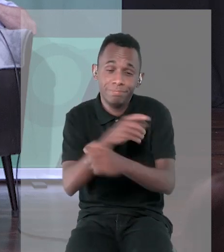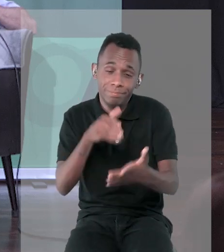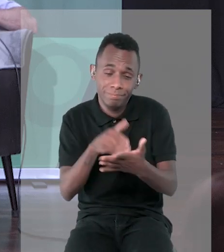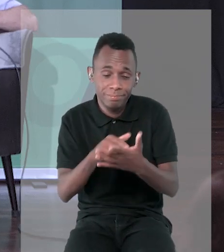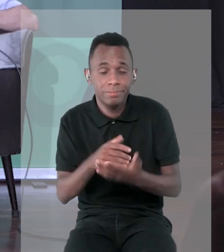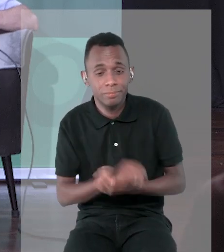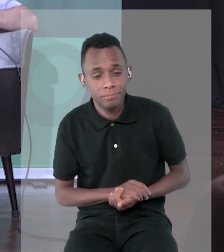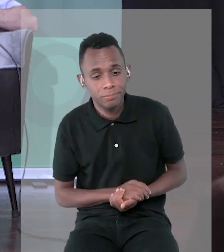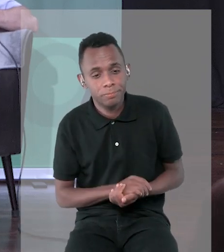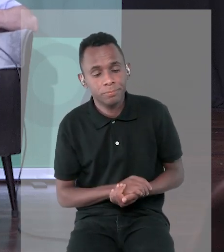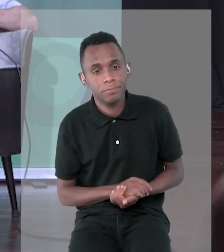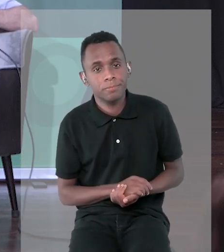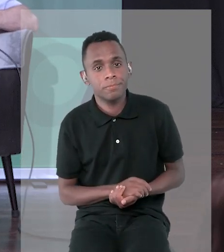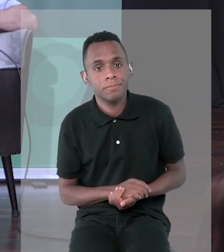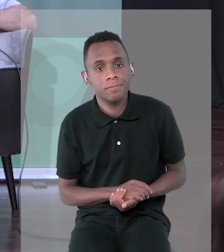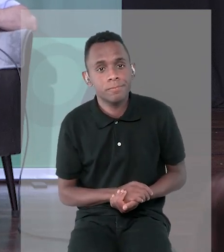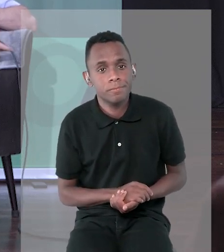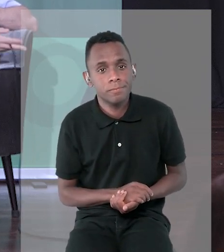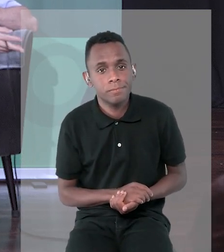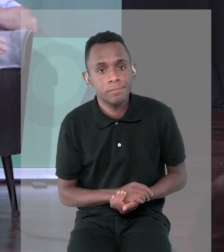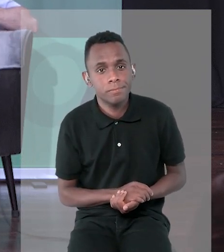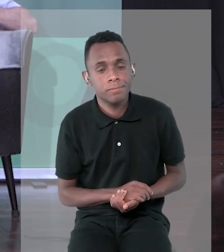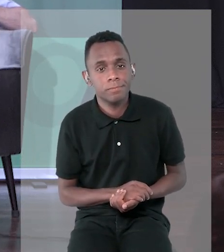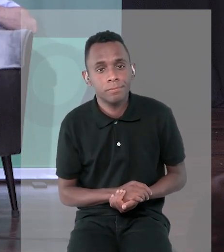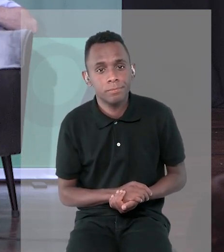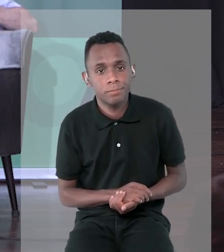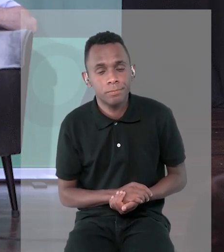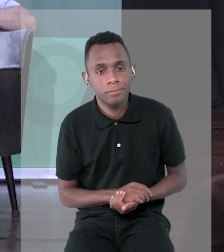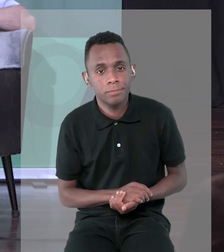vivendo lá. Vamos para a penúltima pergunta?